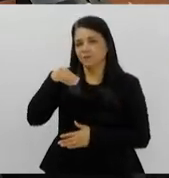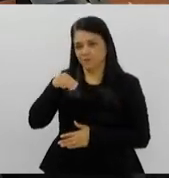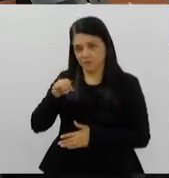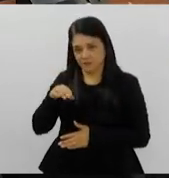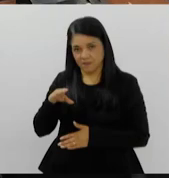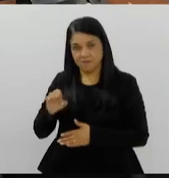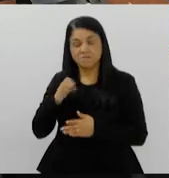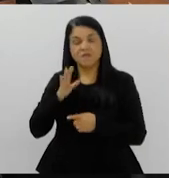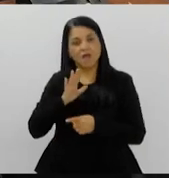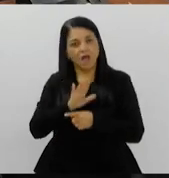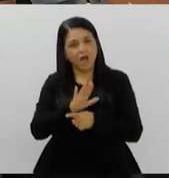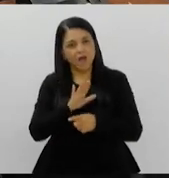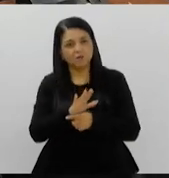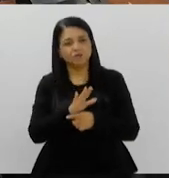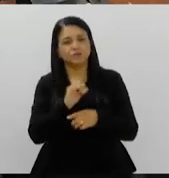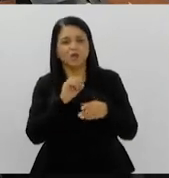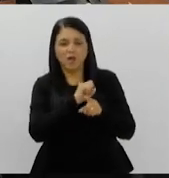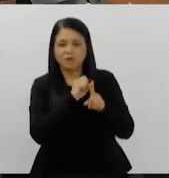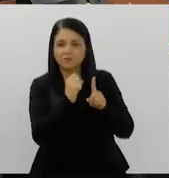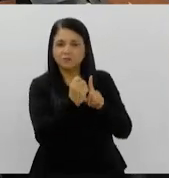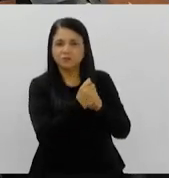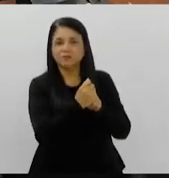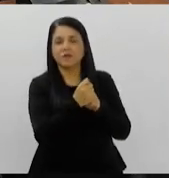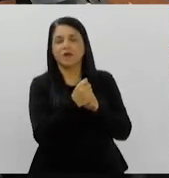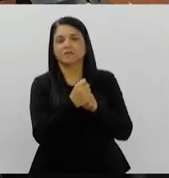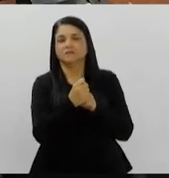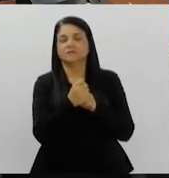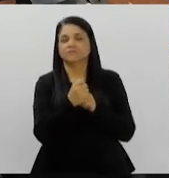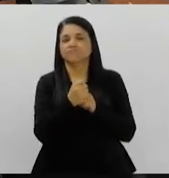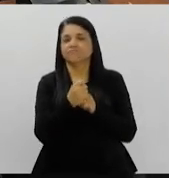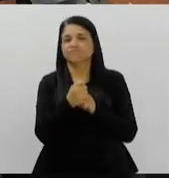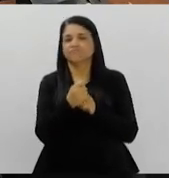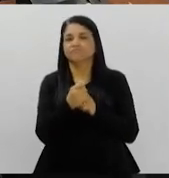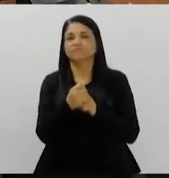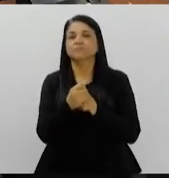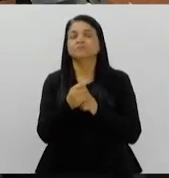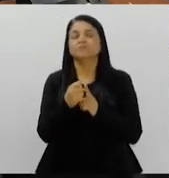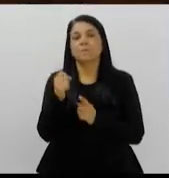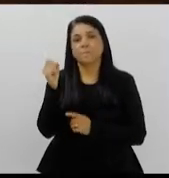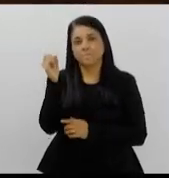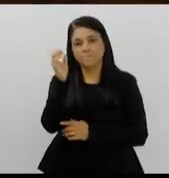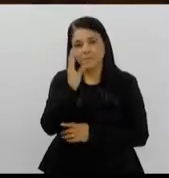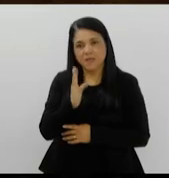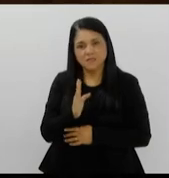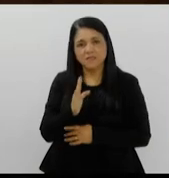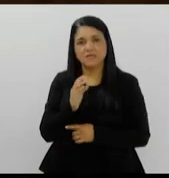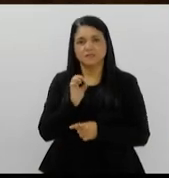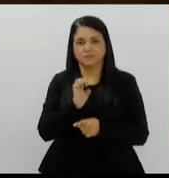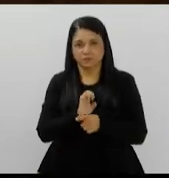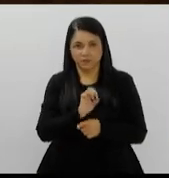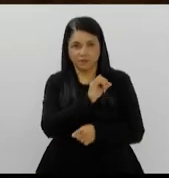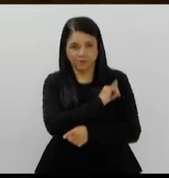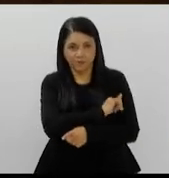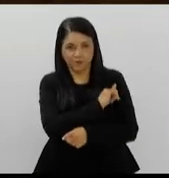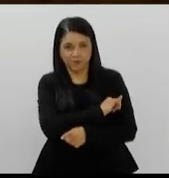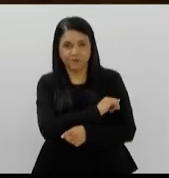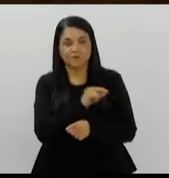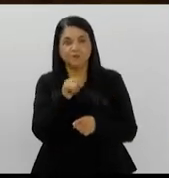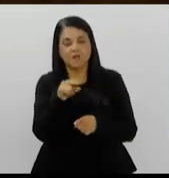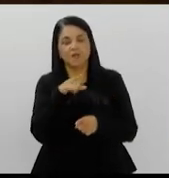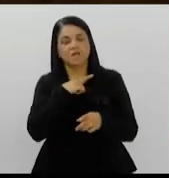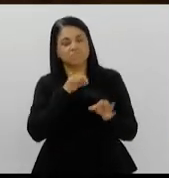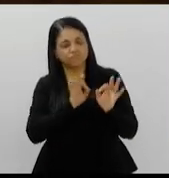grande contribuição à sociedade fluminense e brasileira termos um plano como Vossa Excelência